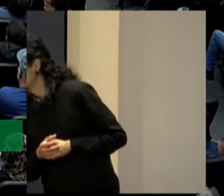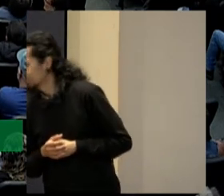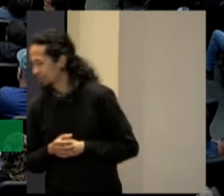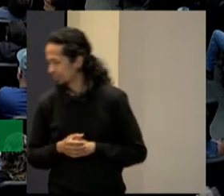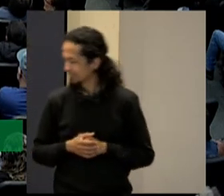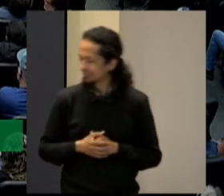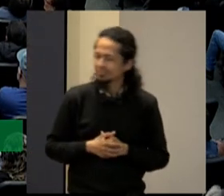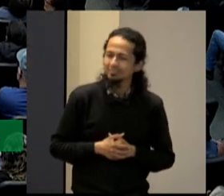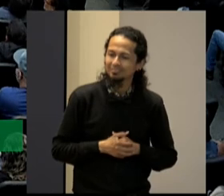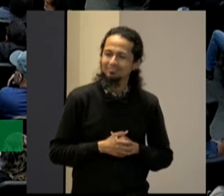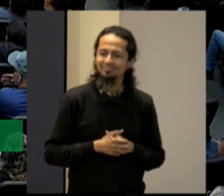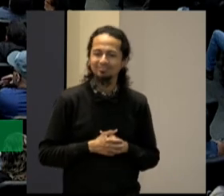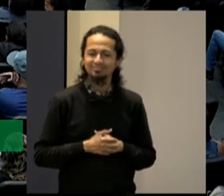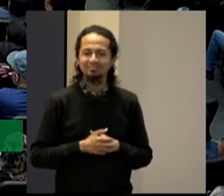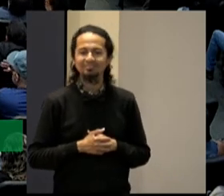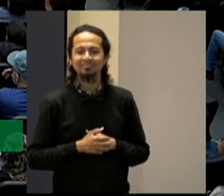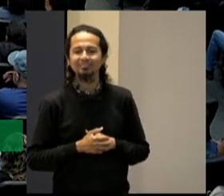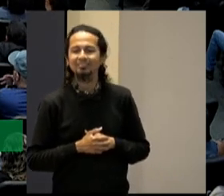Alô, alô.